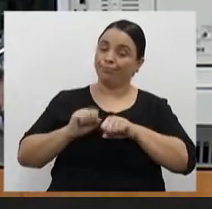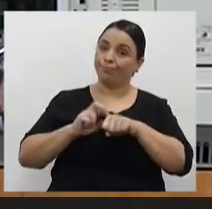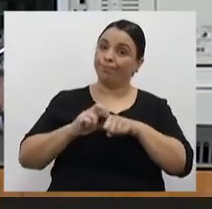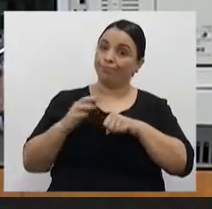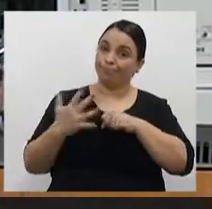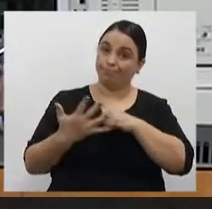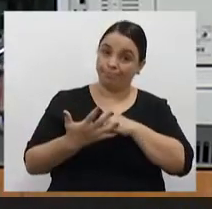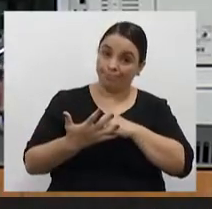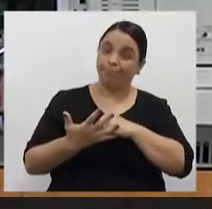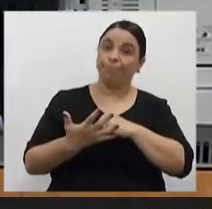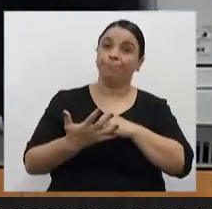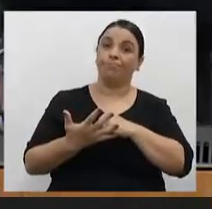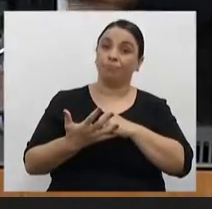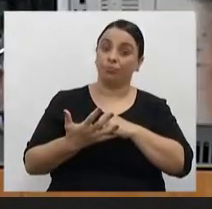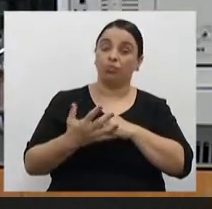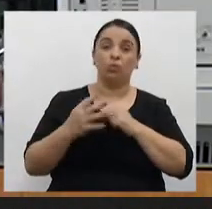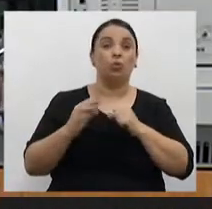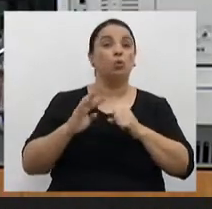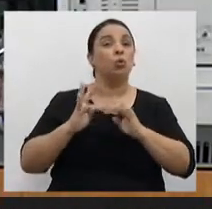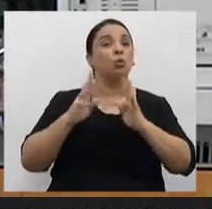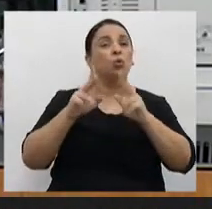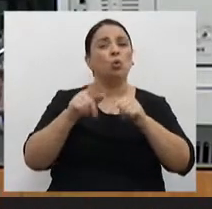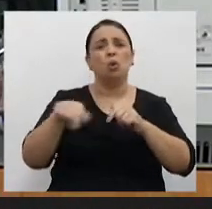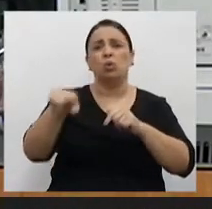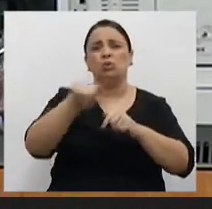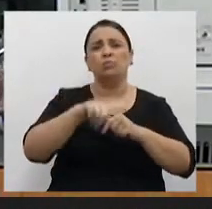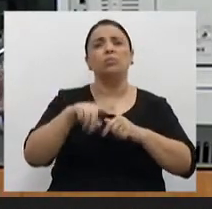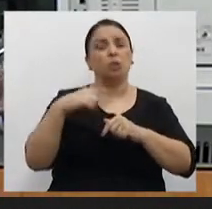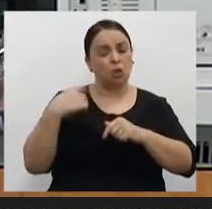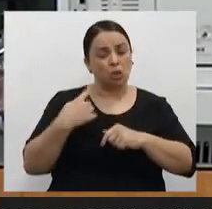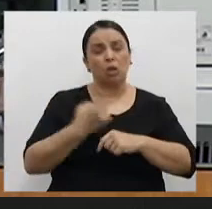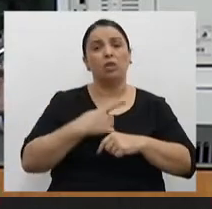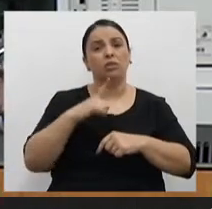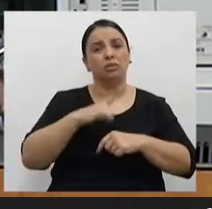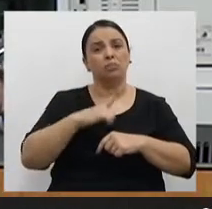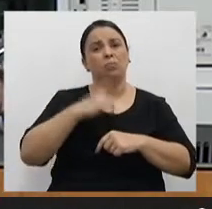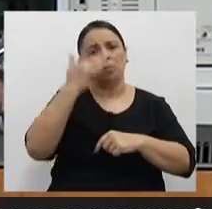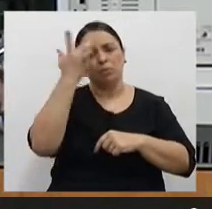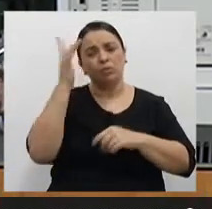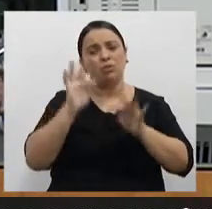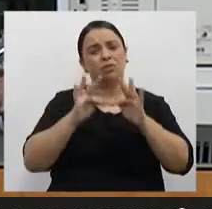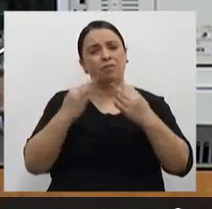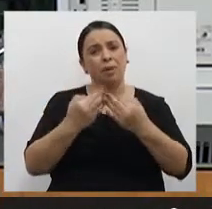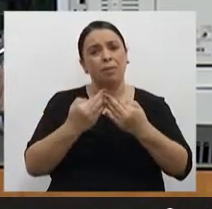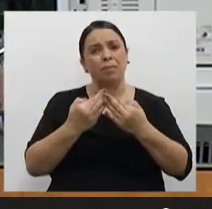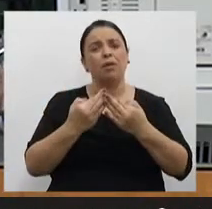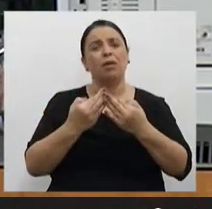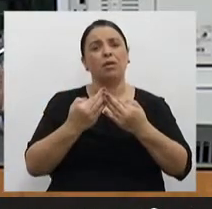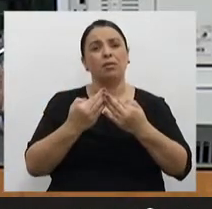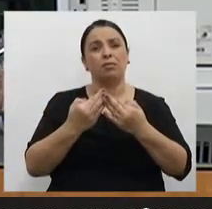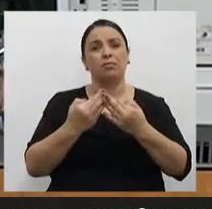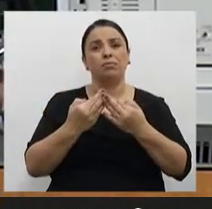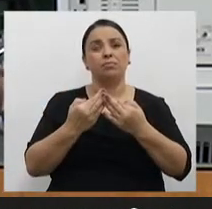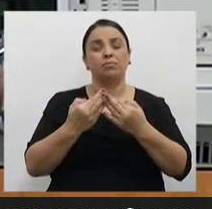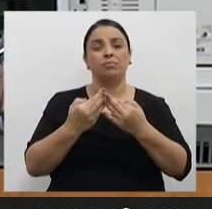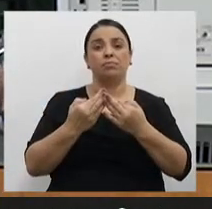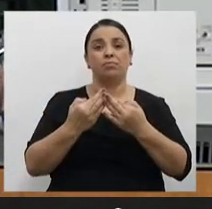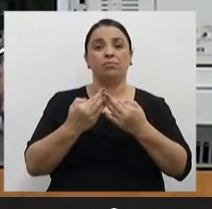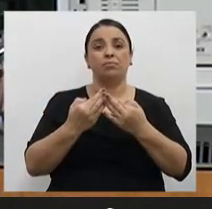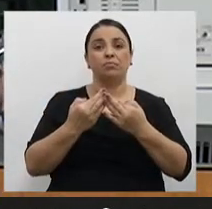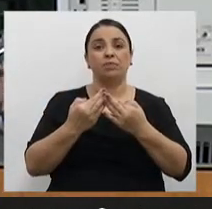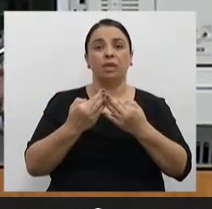nós temos parentes, entes queridos muito próximos, e nós sabemos da fragilidade das pessoas